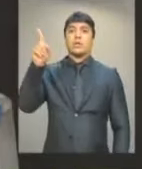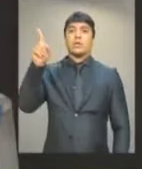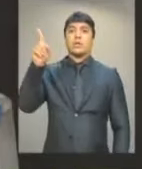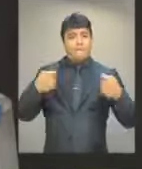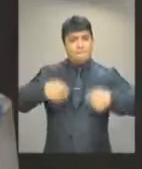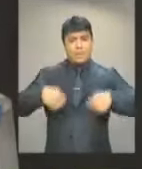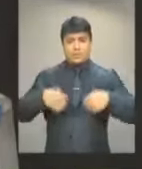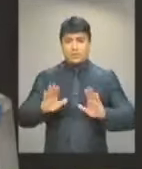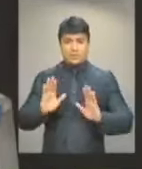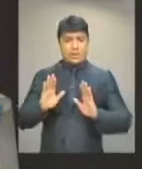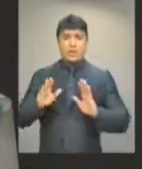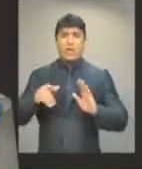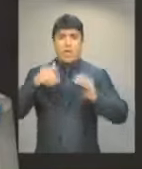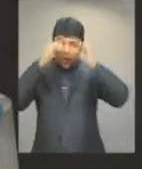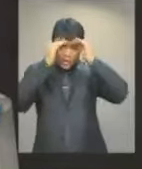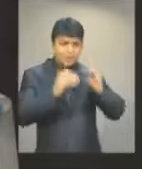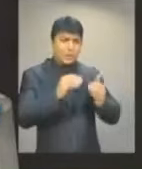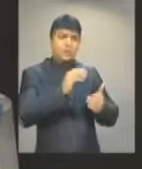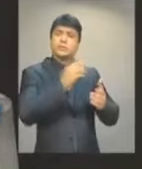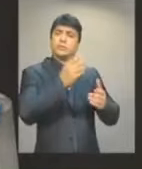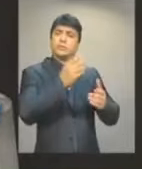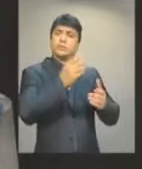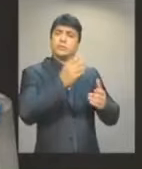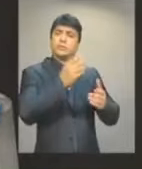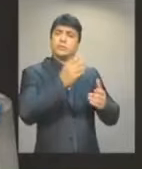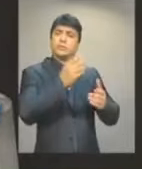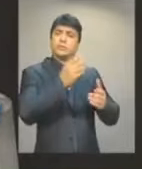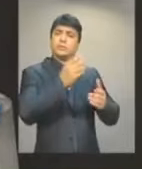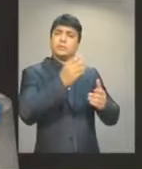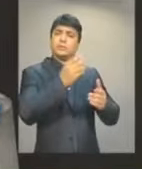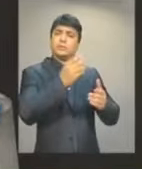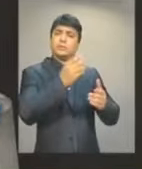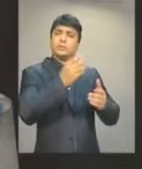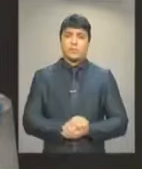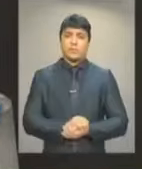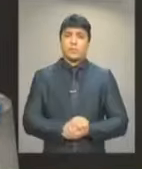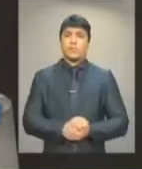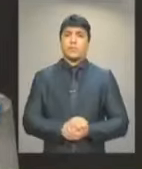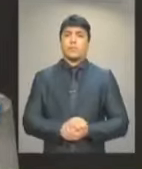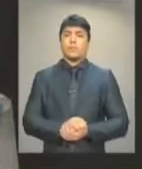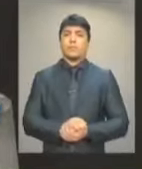portanto, despreza o conhecimento científico e o conhecimento da pesquisa médica.